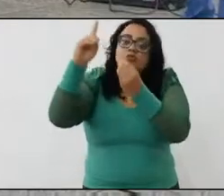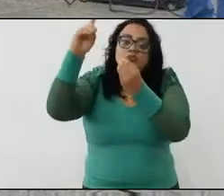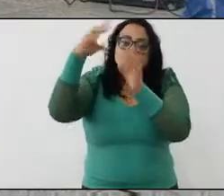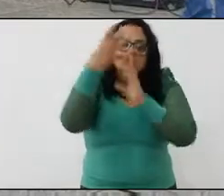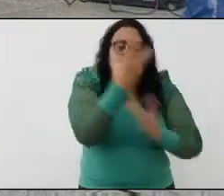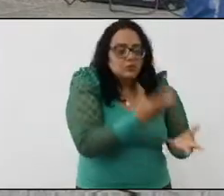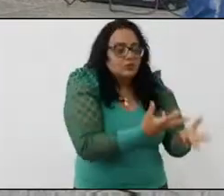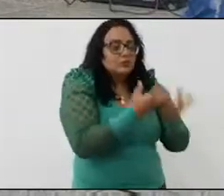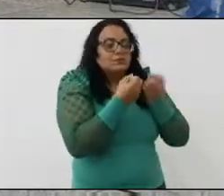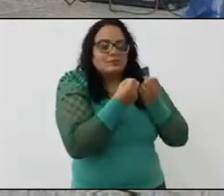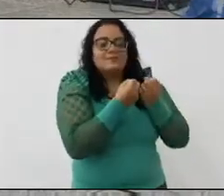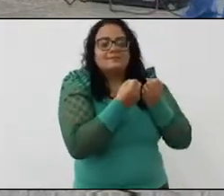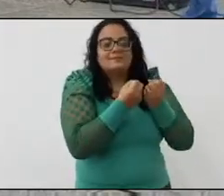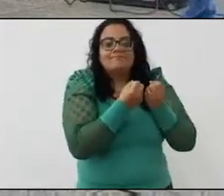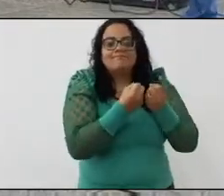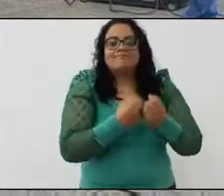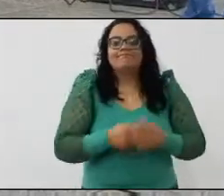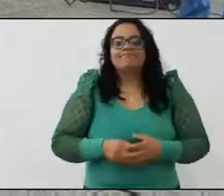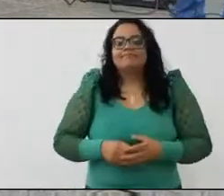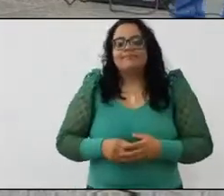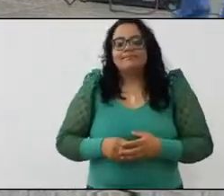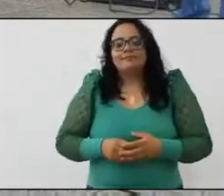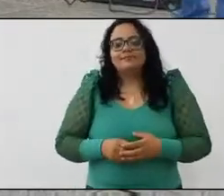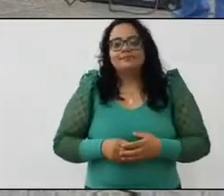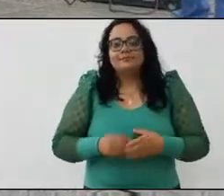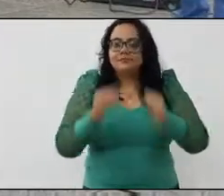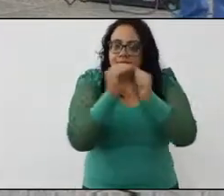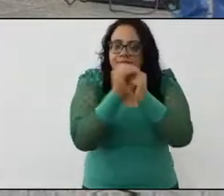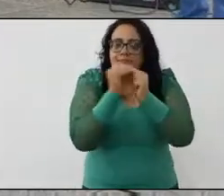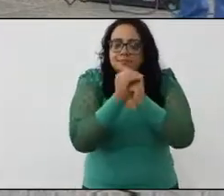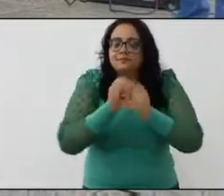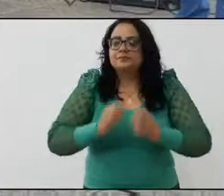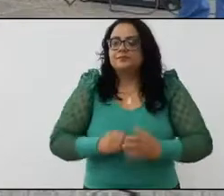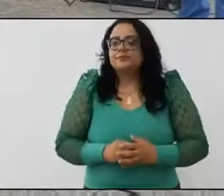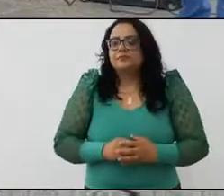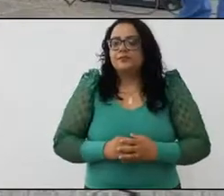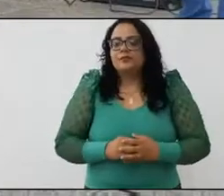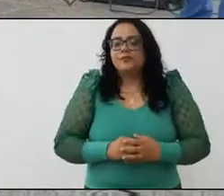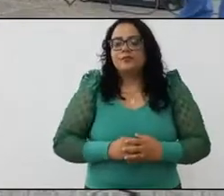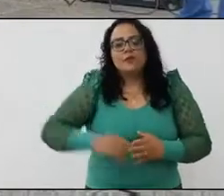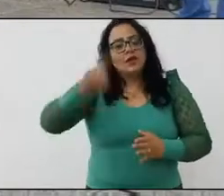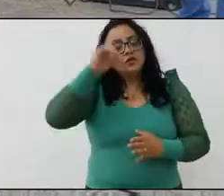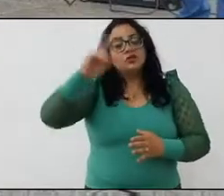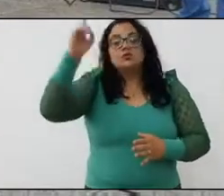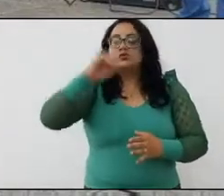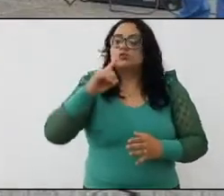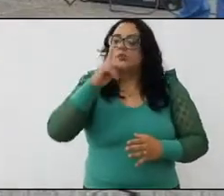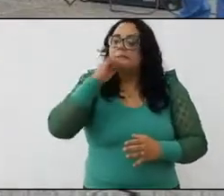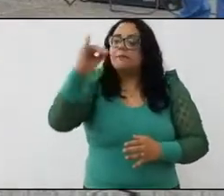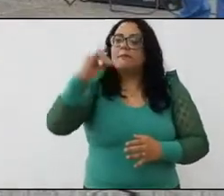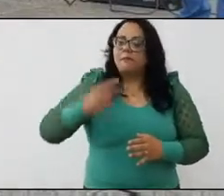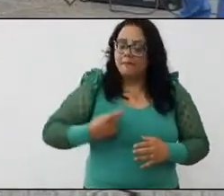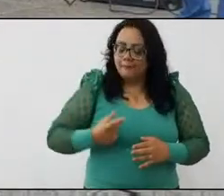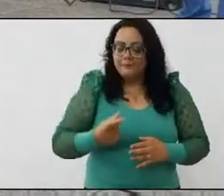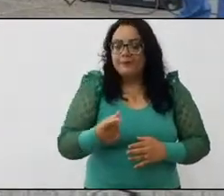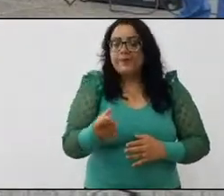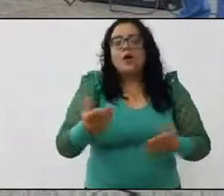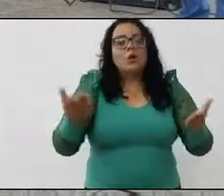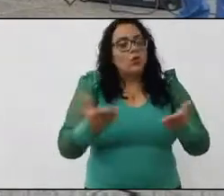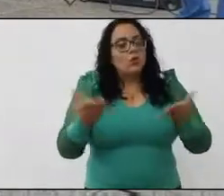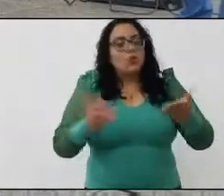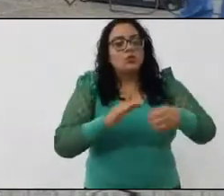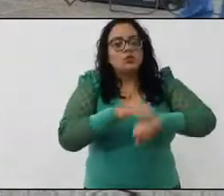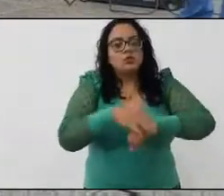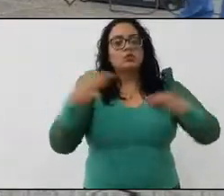Nosso Deus, nosso Pai eterno, nesta noite maravilhosa, meu Senhor, nós queremos render a